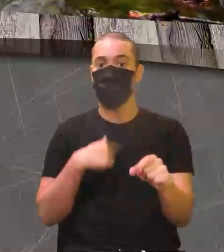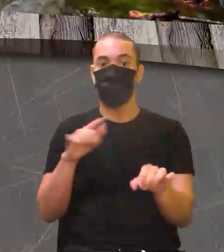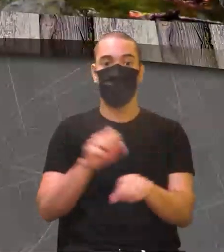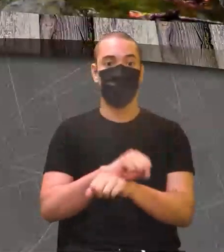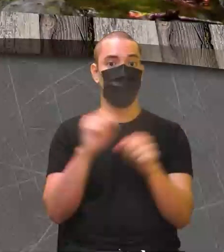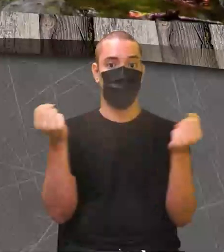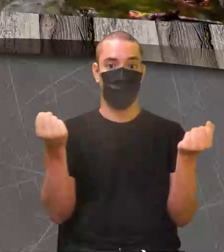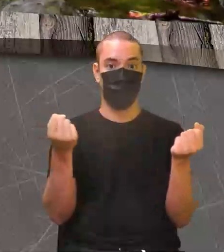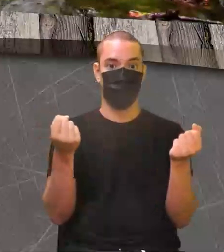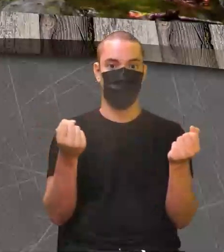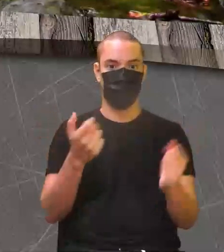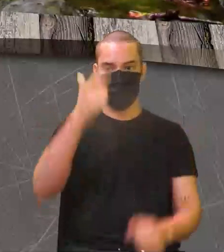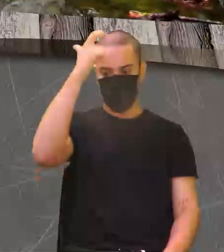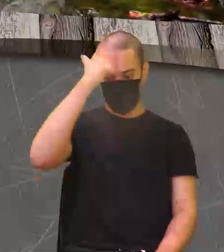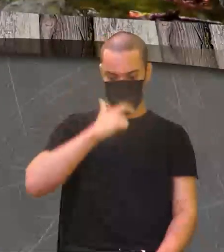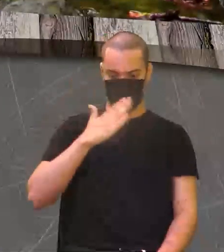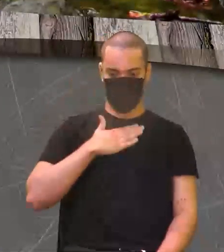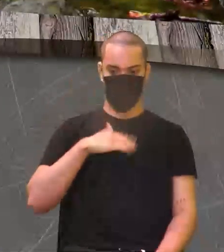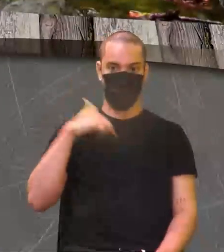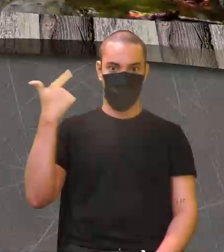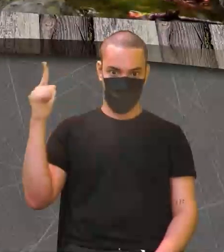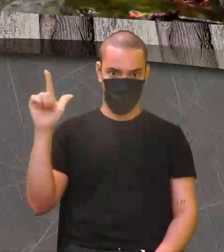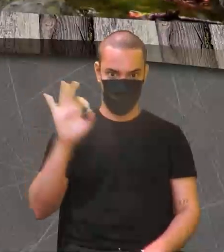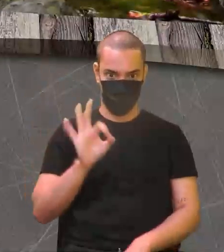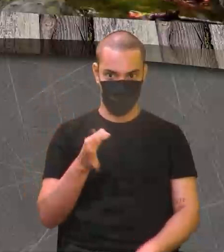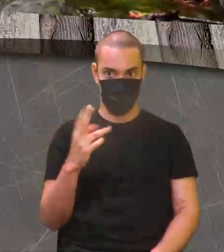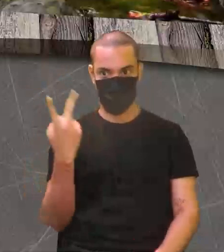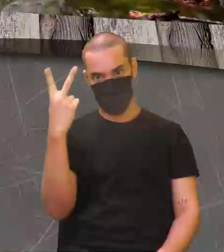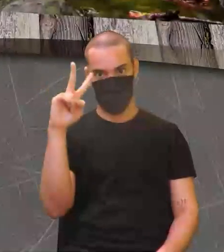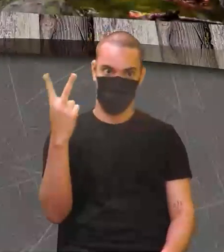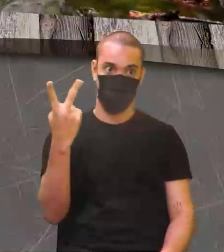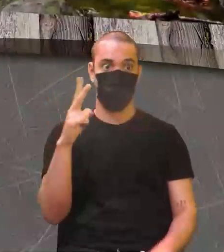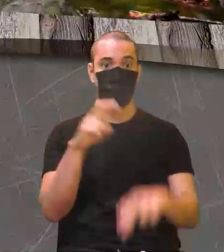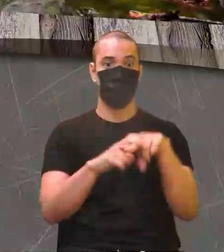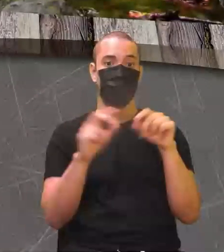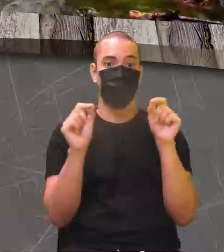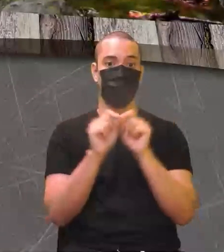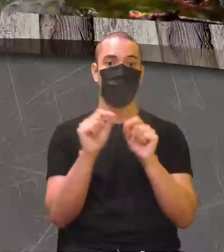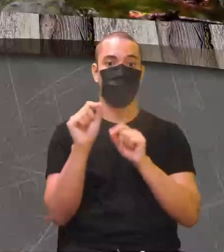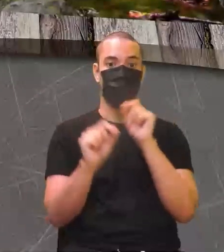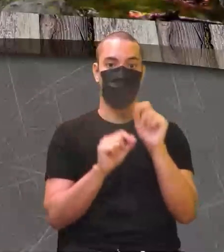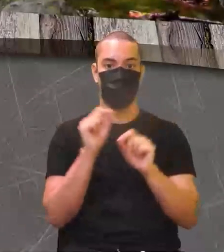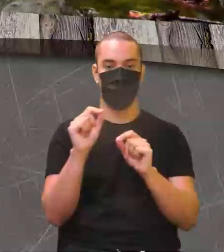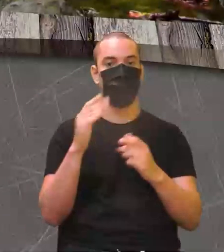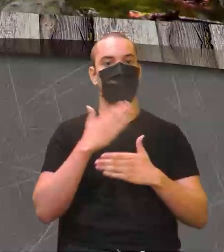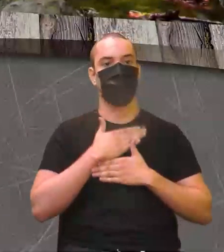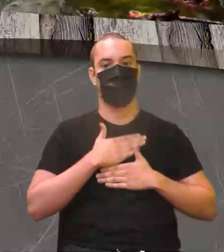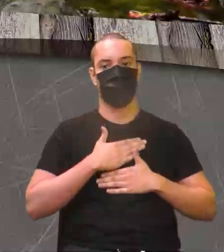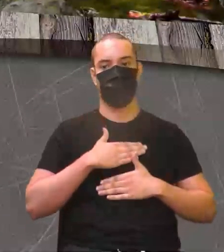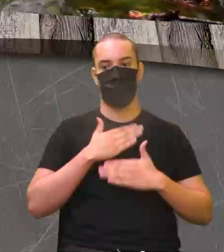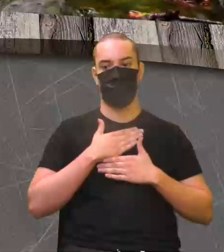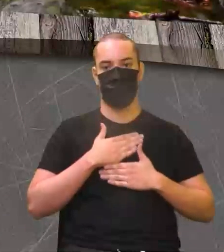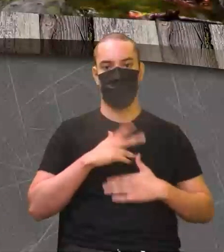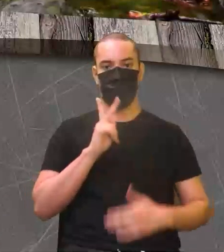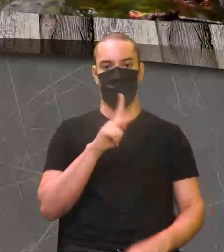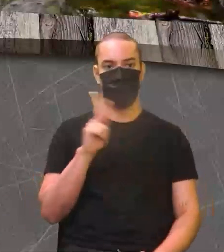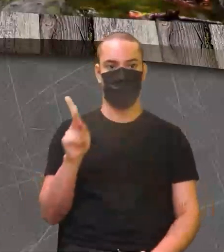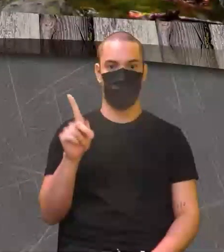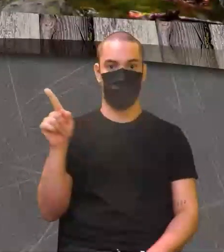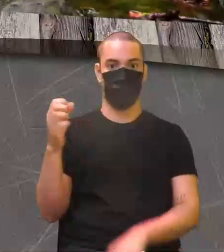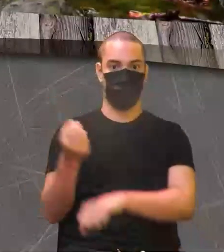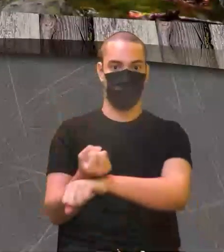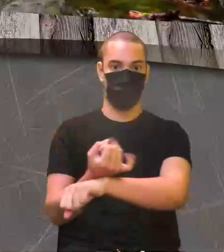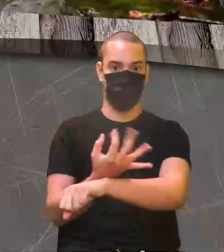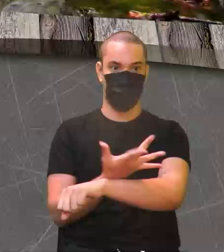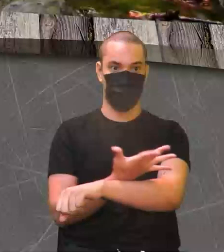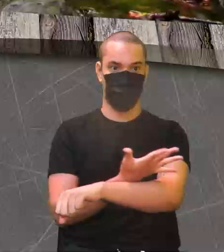O cara é a coroa. Estão, né? Aí você vai ter que fazer essa... Para falar próprio. Não, só para... Tu se emocionou